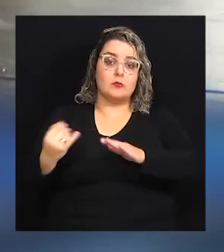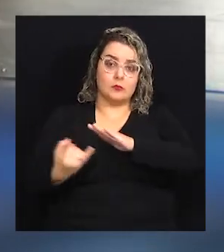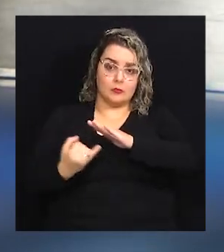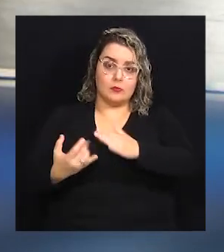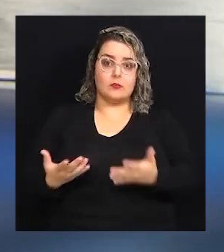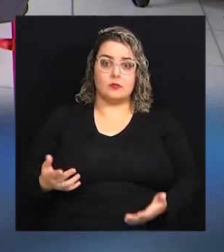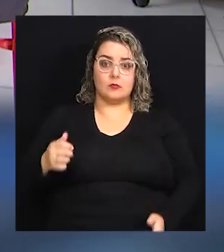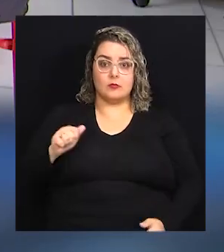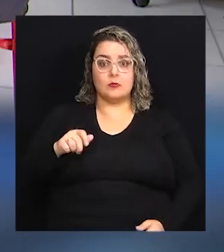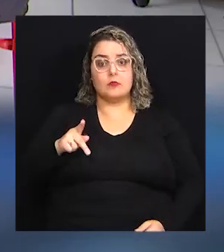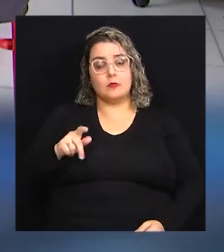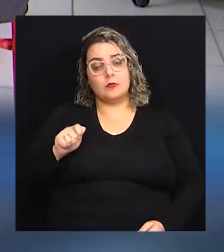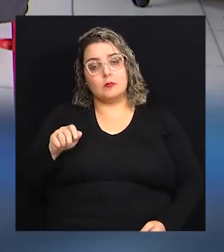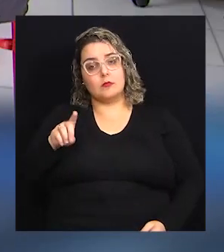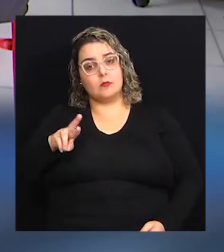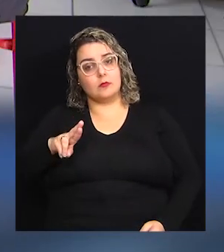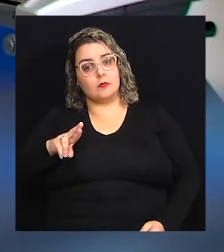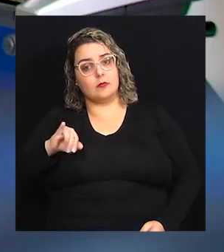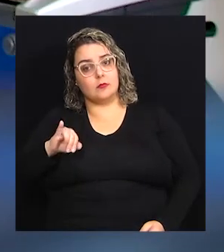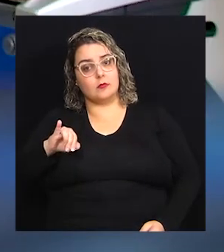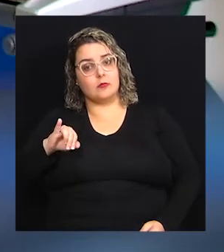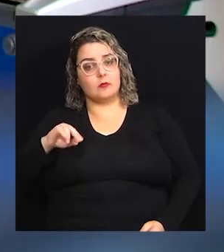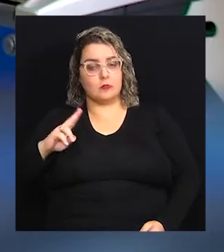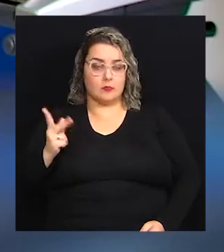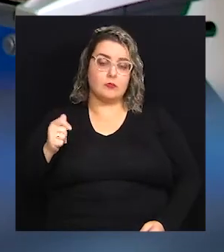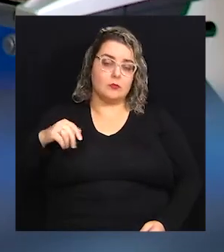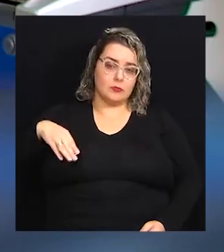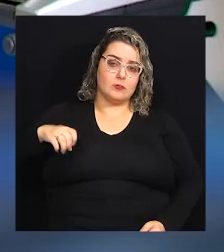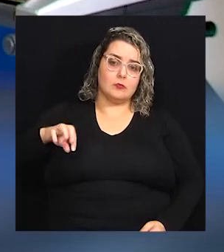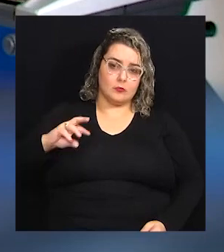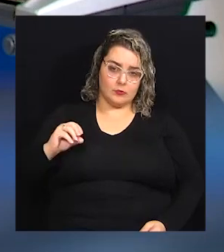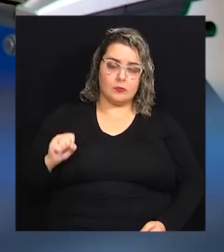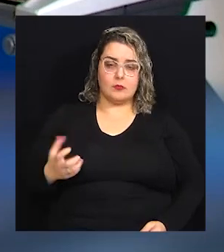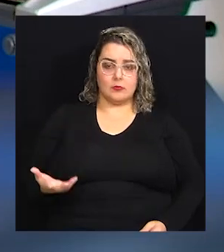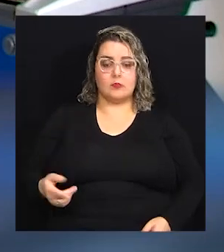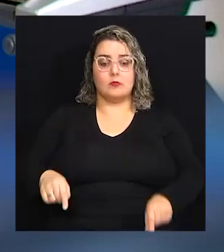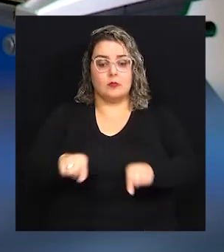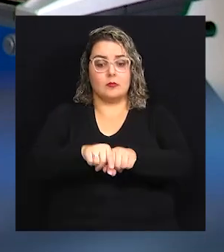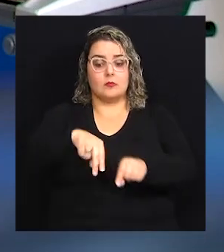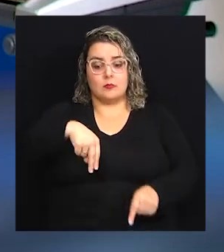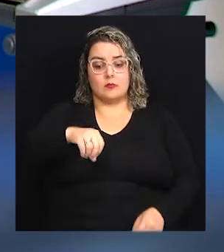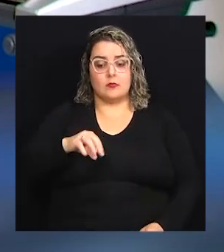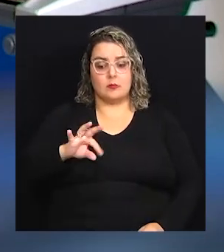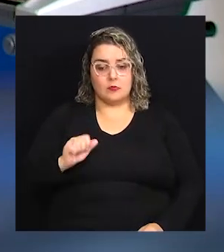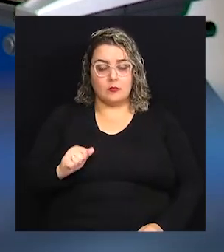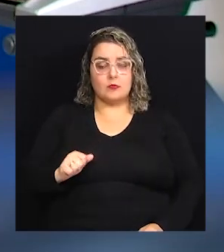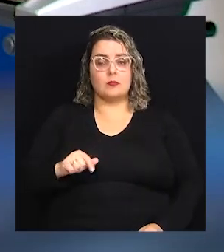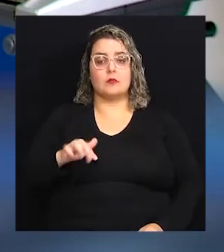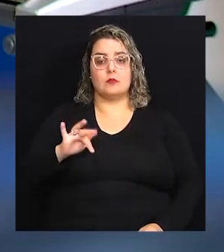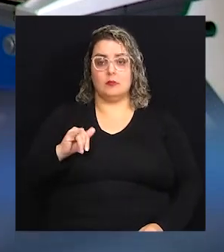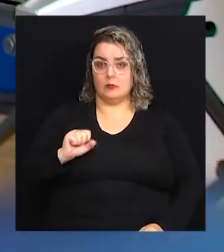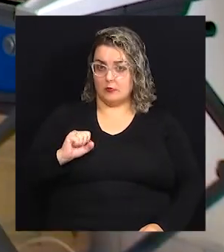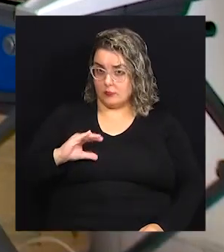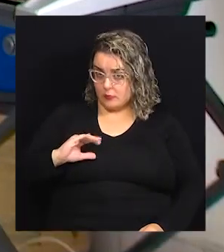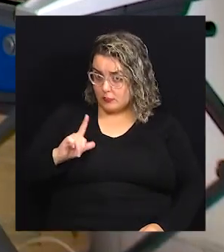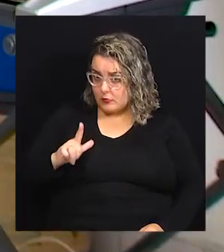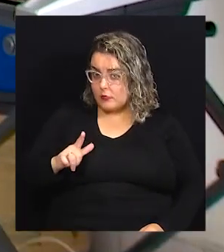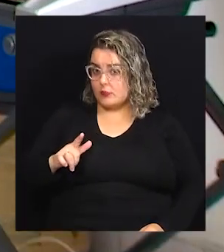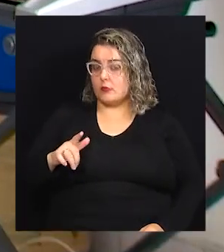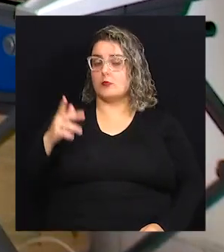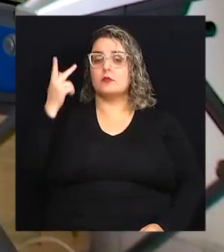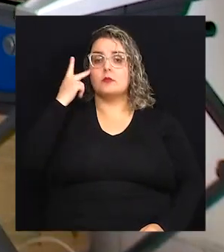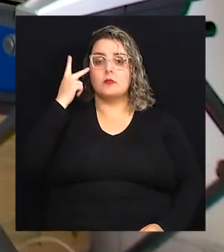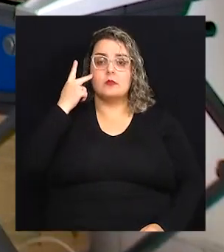da instituição, o setor de apadrinhamentos. E nós temos a Nota Fiscal Paulista também, que através da nota fiscal